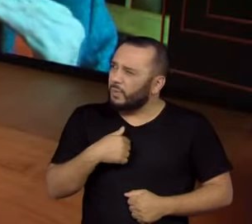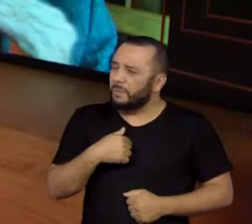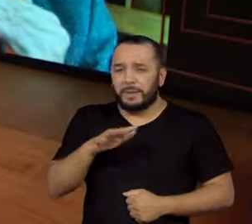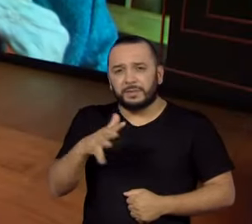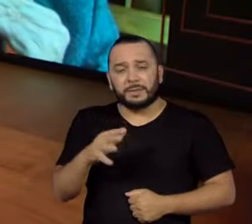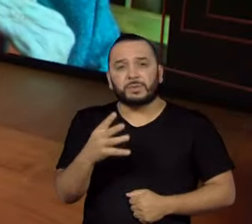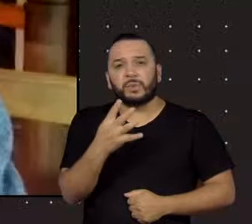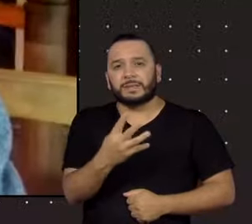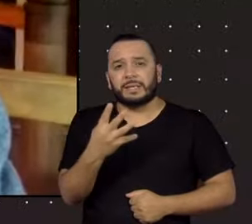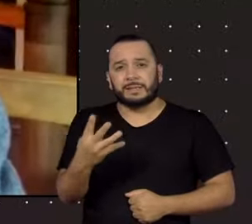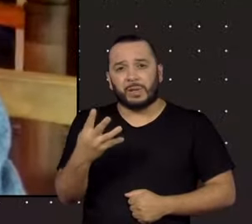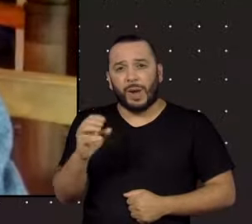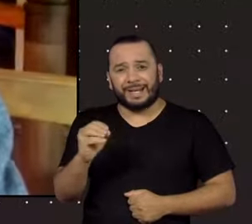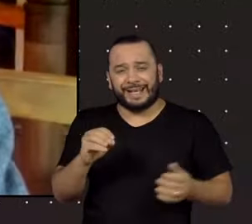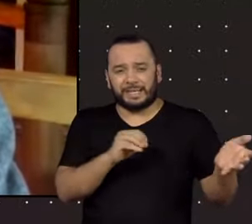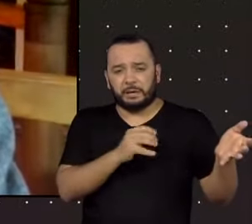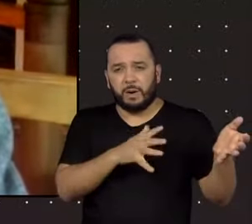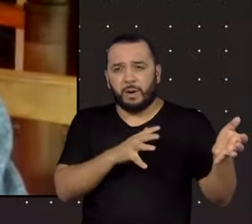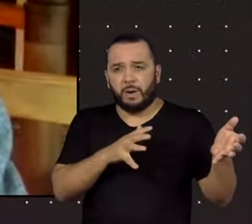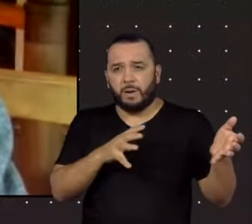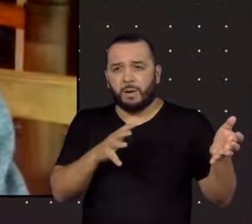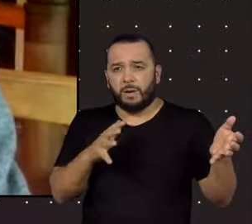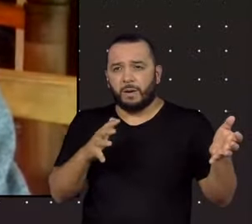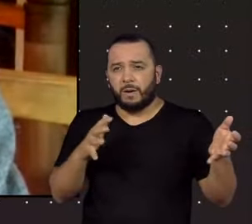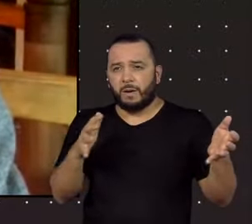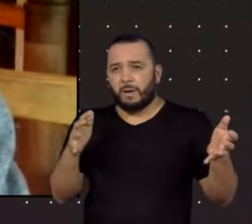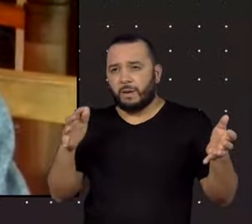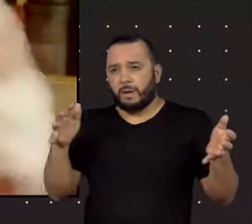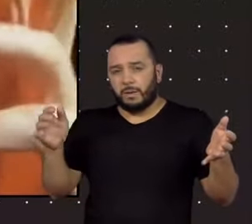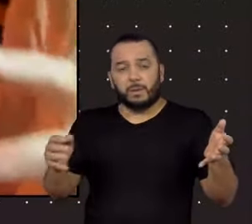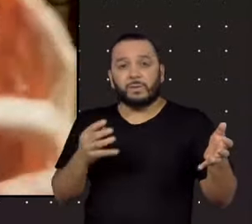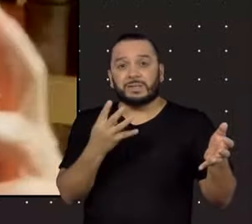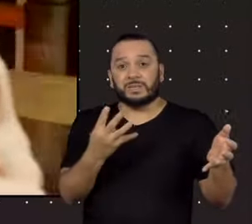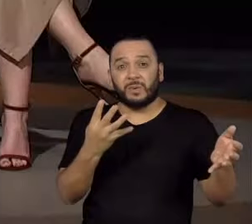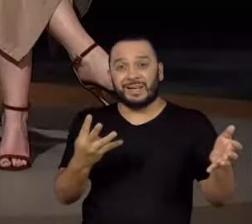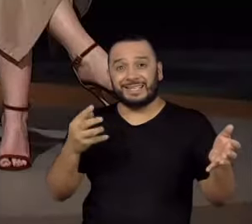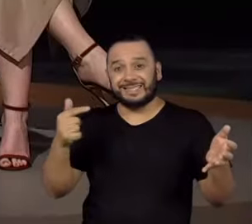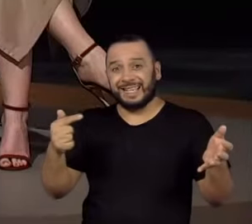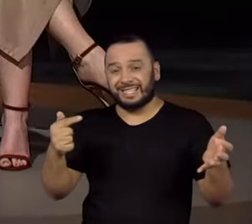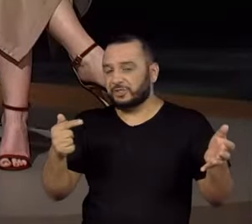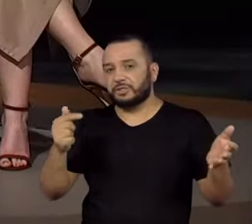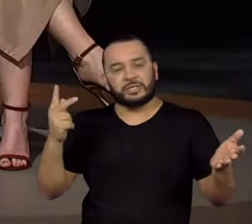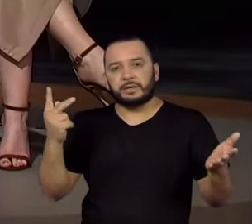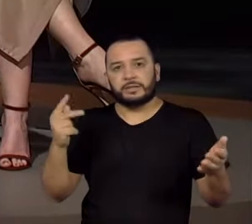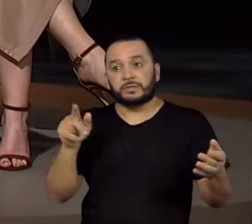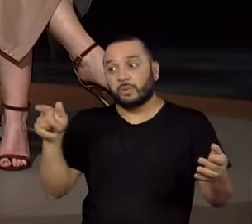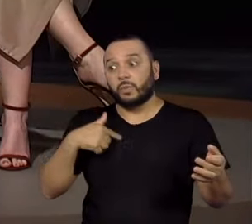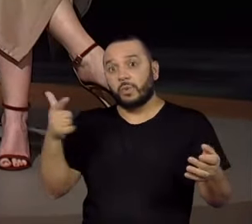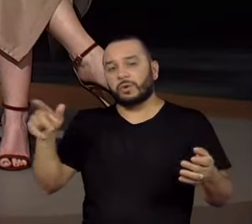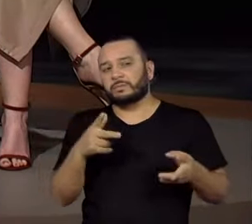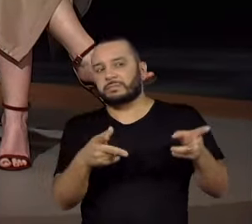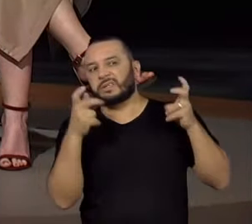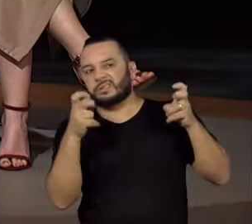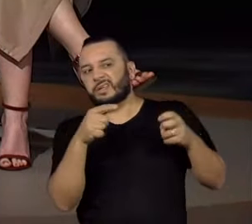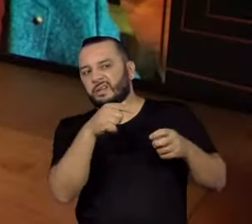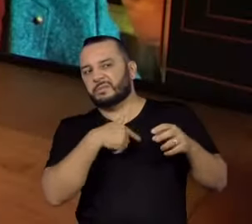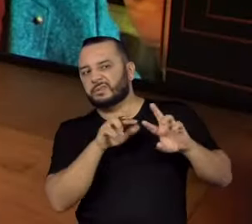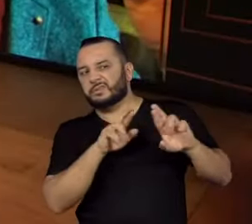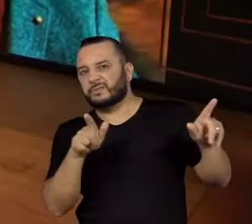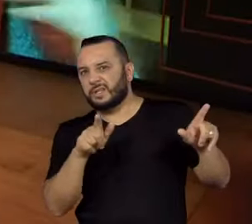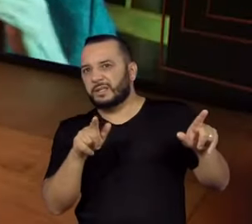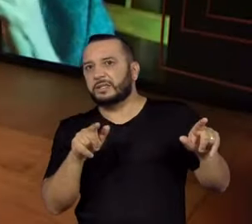440 vibrações, o Lá, tiver 447, aí já o instrumentista ao lado já nota uma diferença,